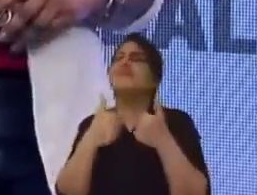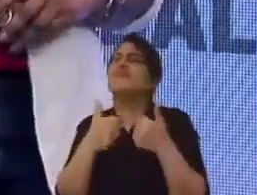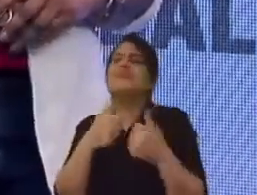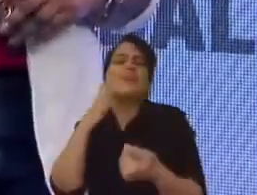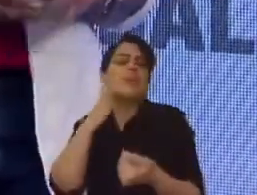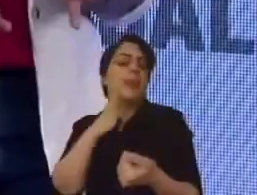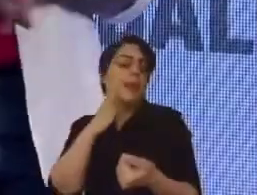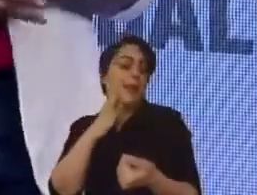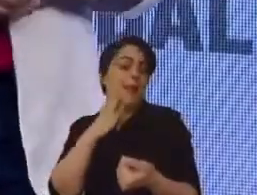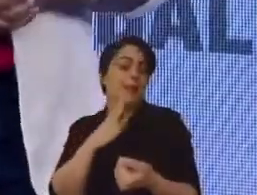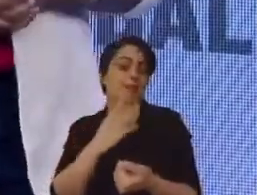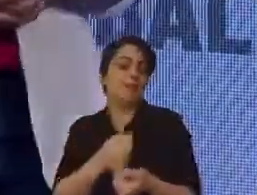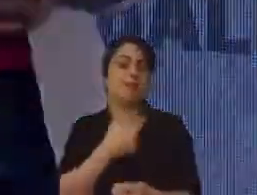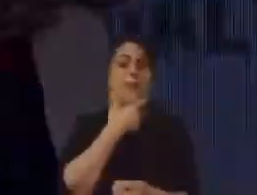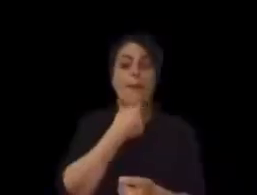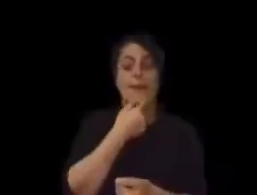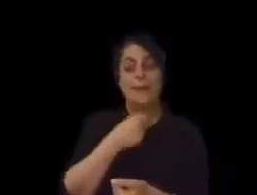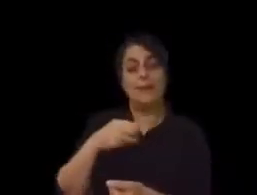Morumbi. Vamos ver, Thaís.